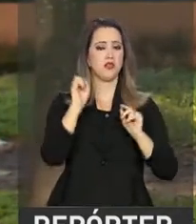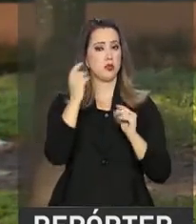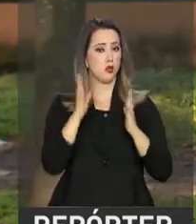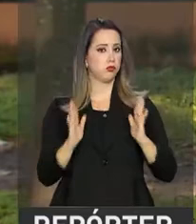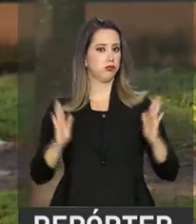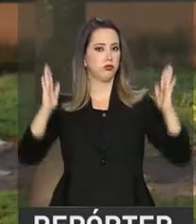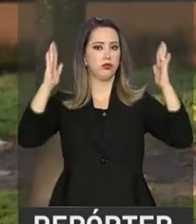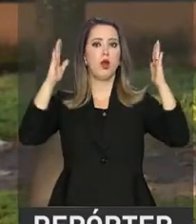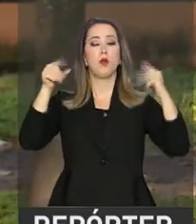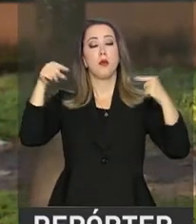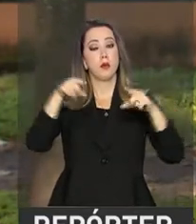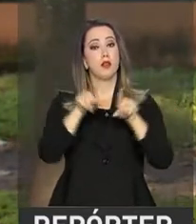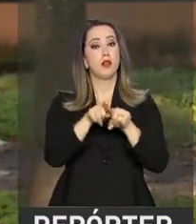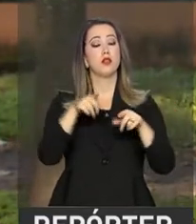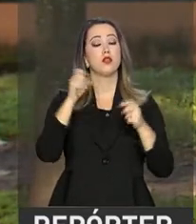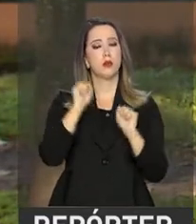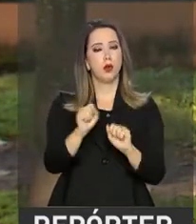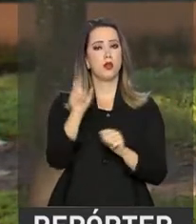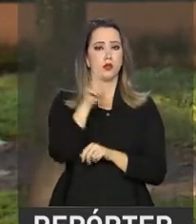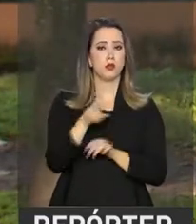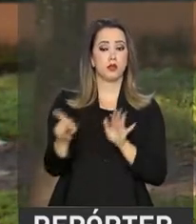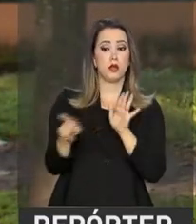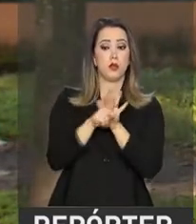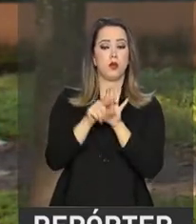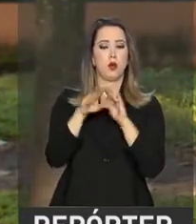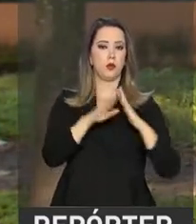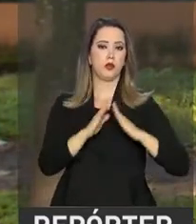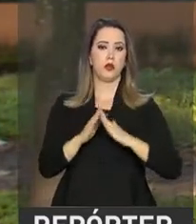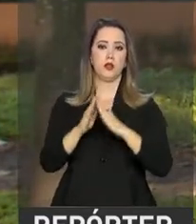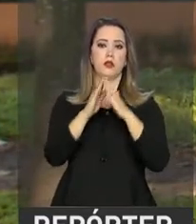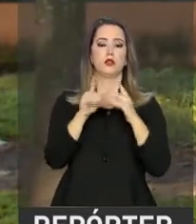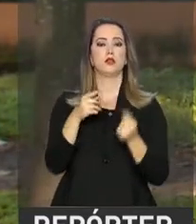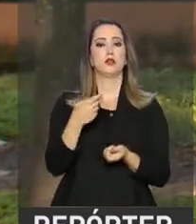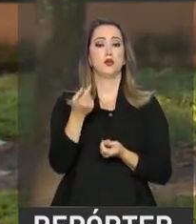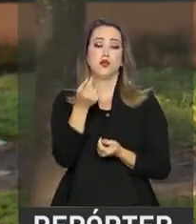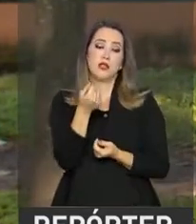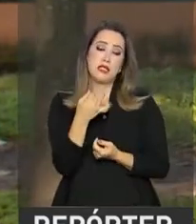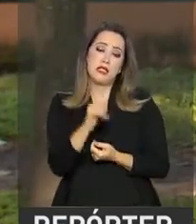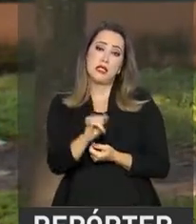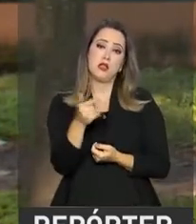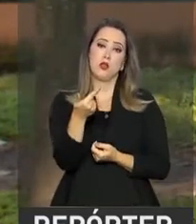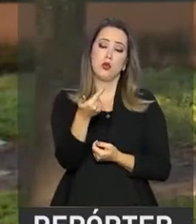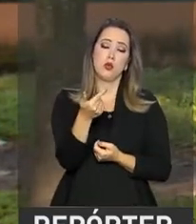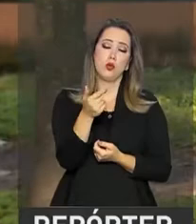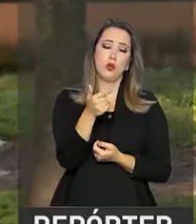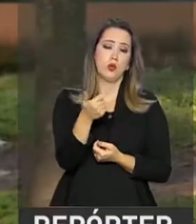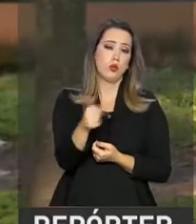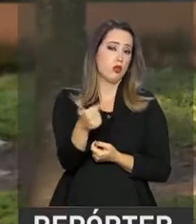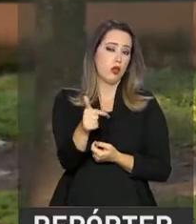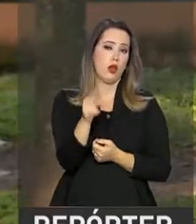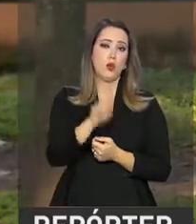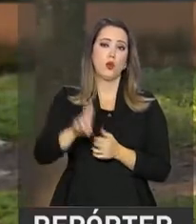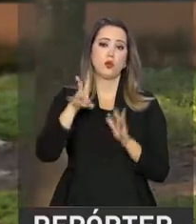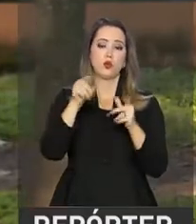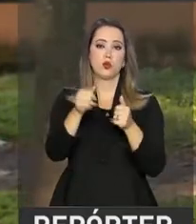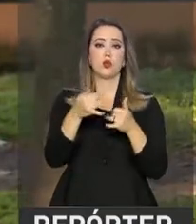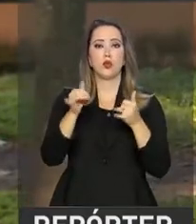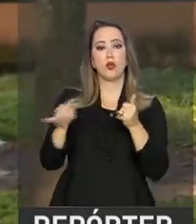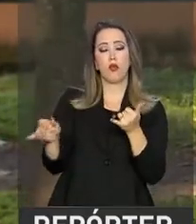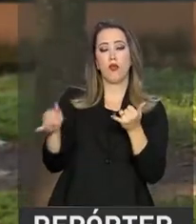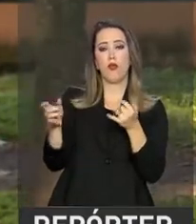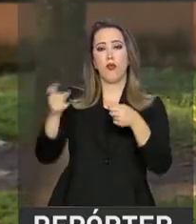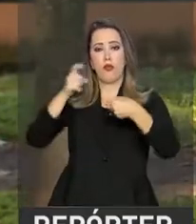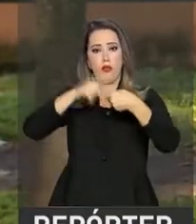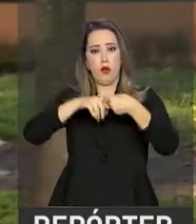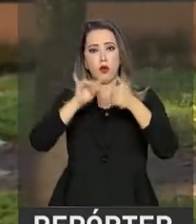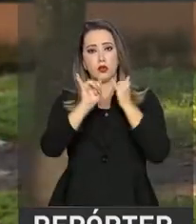energia gerada pode ser consumida imediatamente o que não for usado vai para a rede de distribuição local vira crédito que